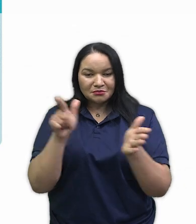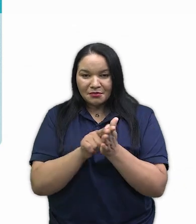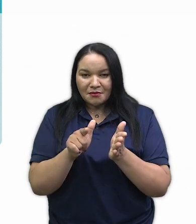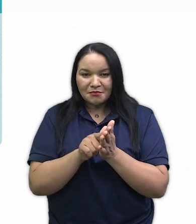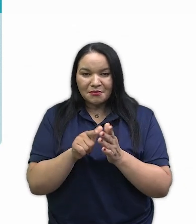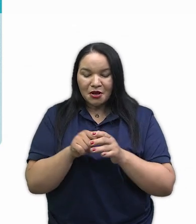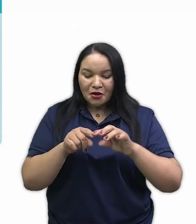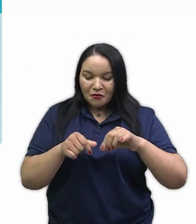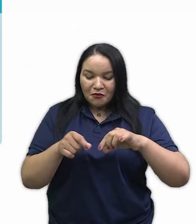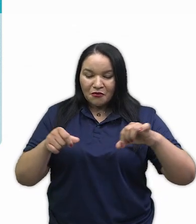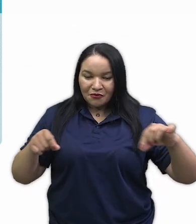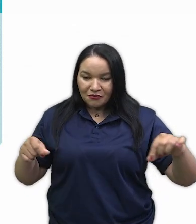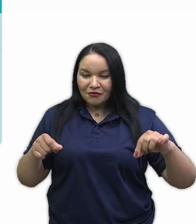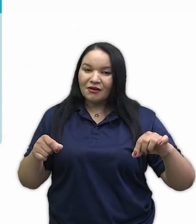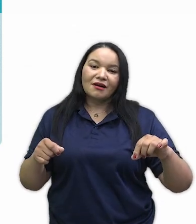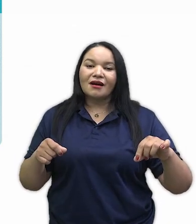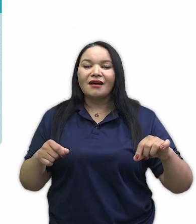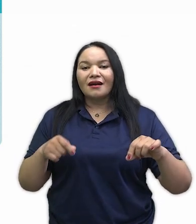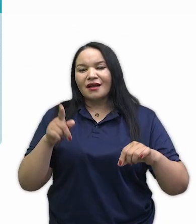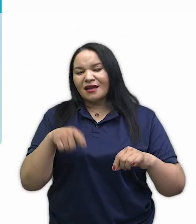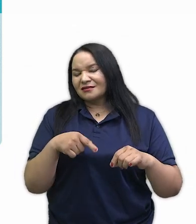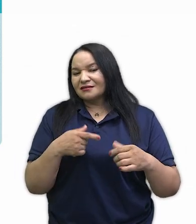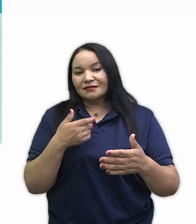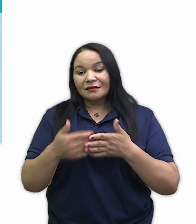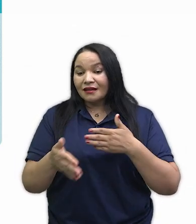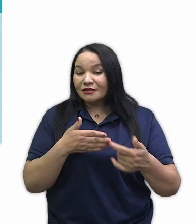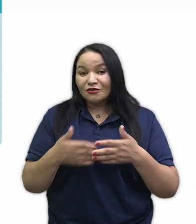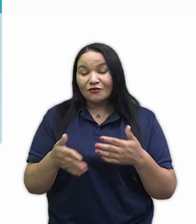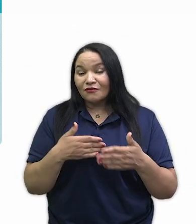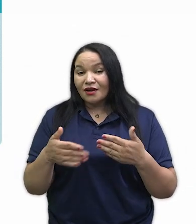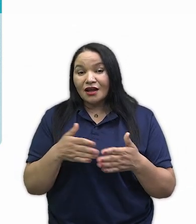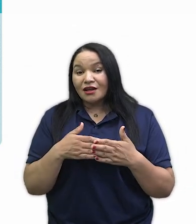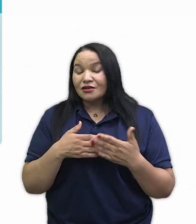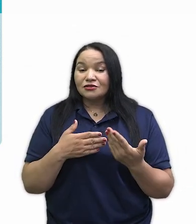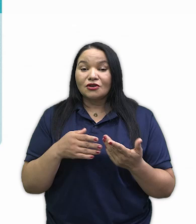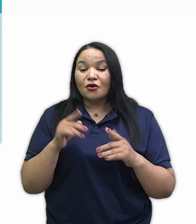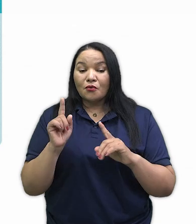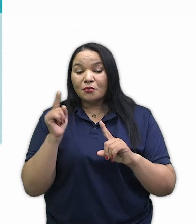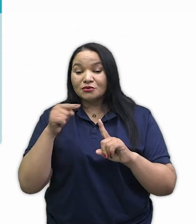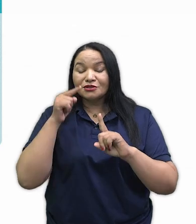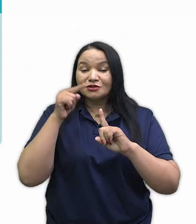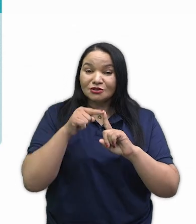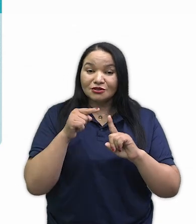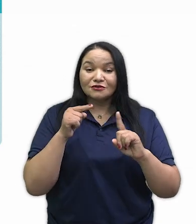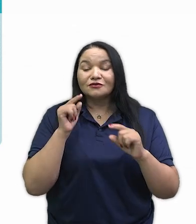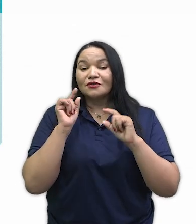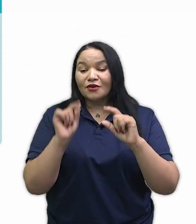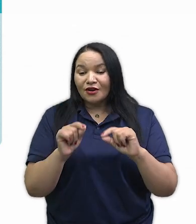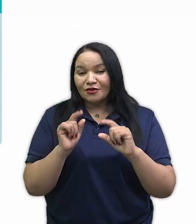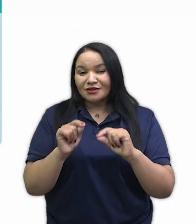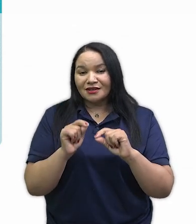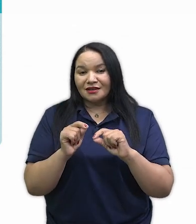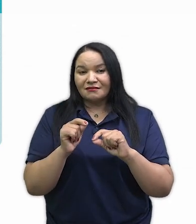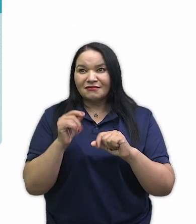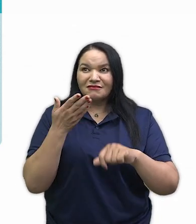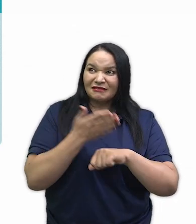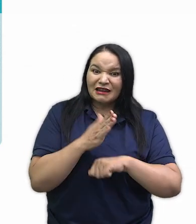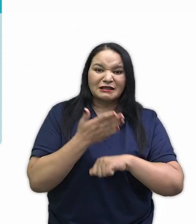jornal. Tudo bem, a intenção das lutas na escola não é realmente a prática da